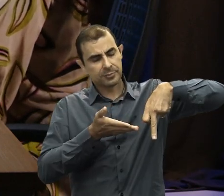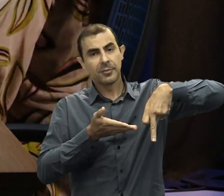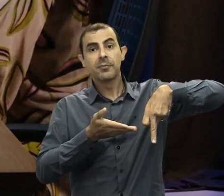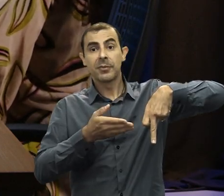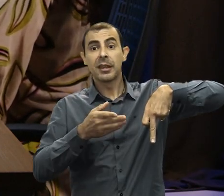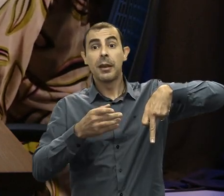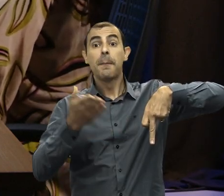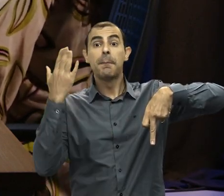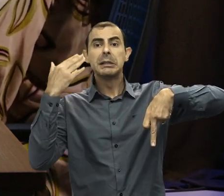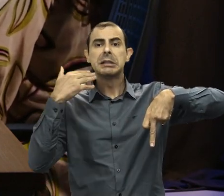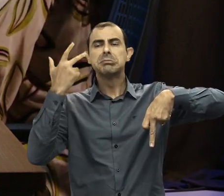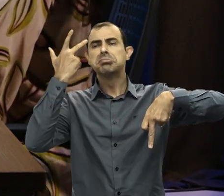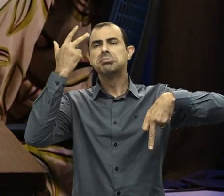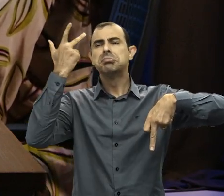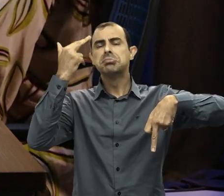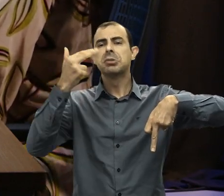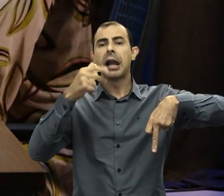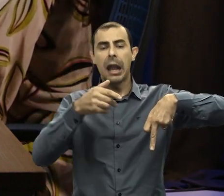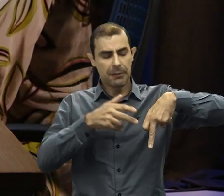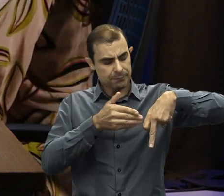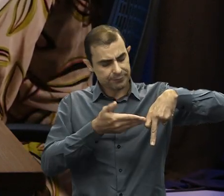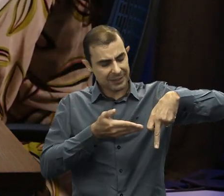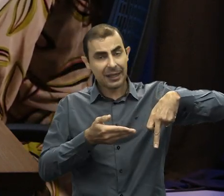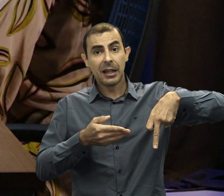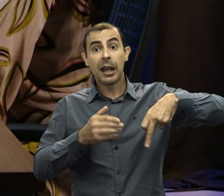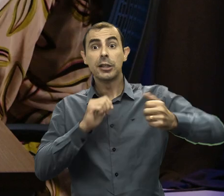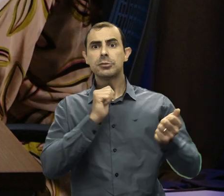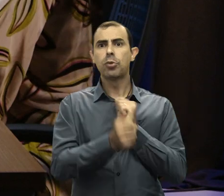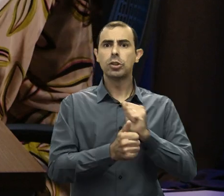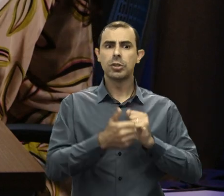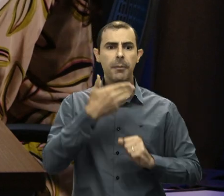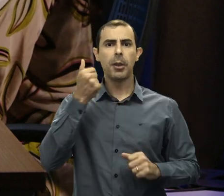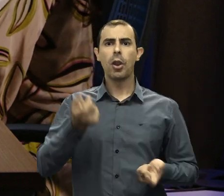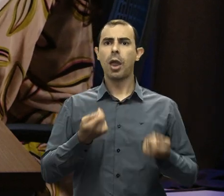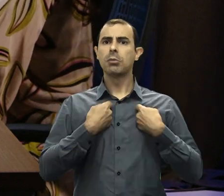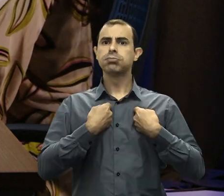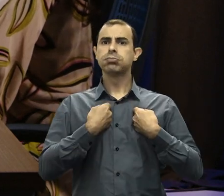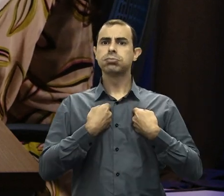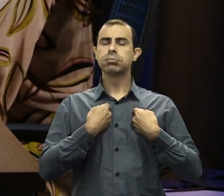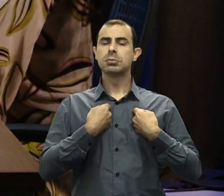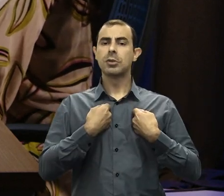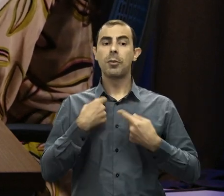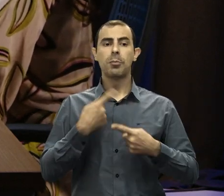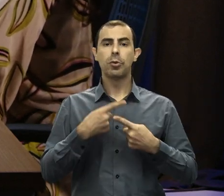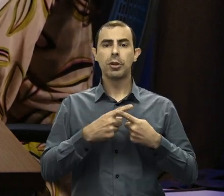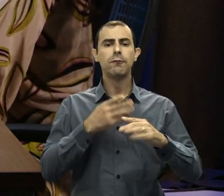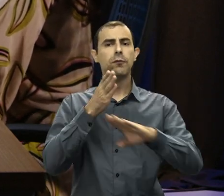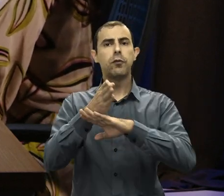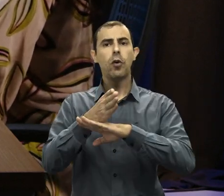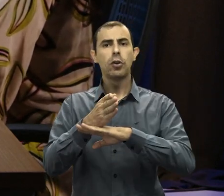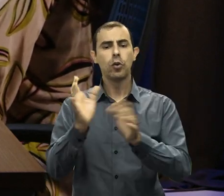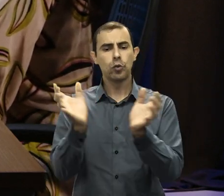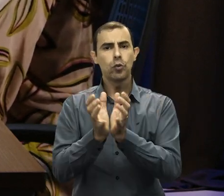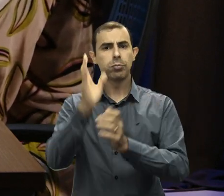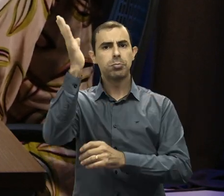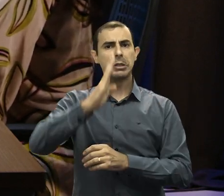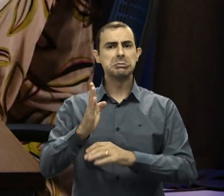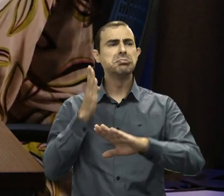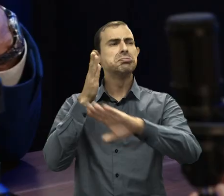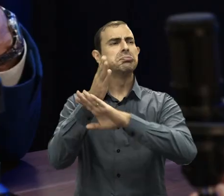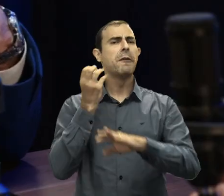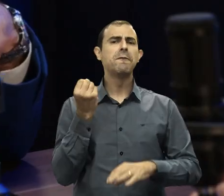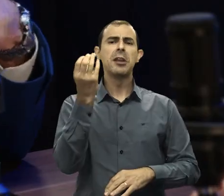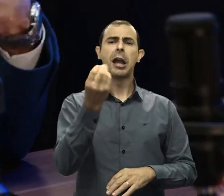vida normal, amputou um membro, começou a praticar esporte, a vida da pessoa melhorou, porque ela, através do esporte, ela foi participar de uma seleção brasileira, ela